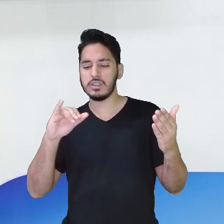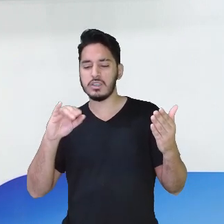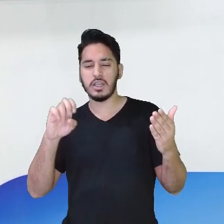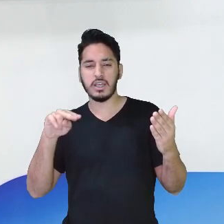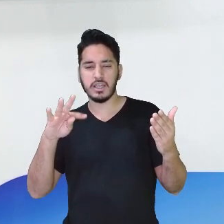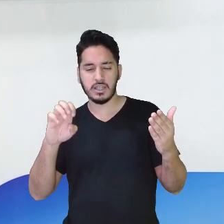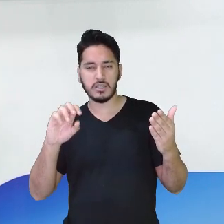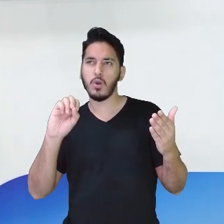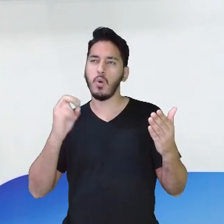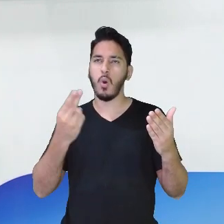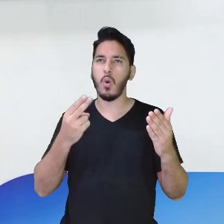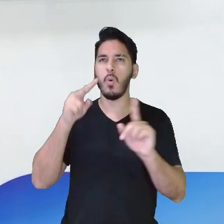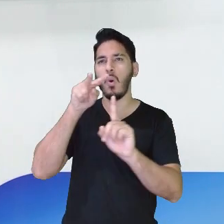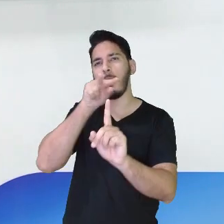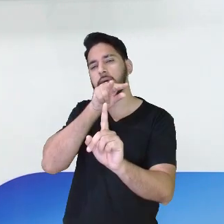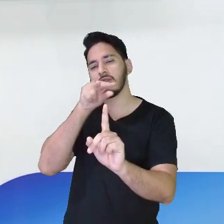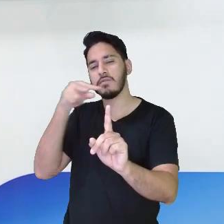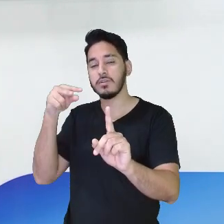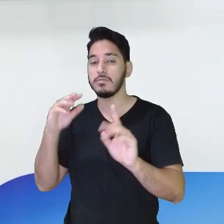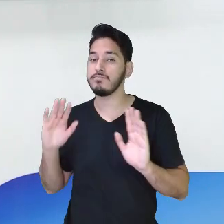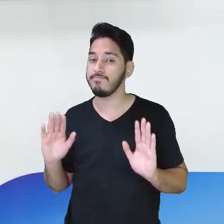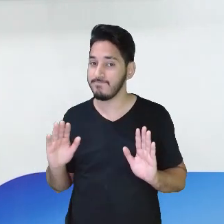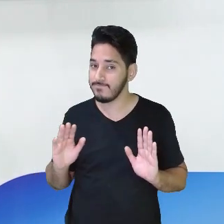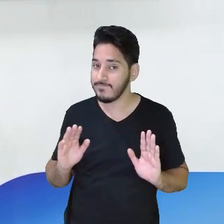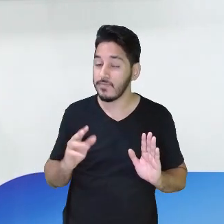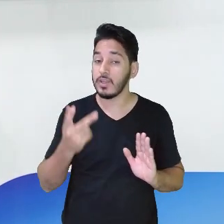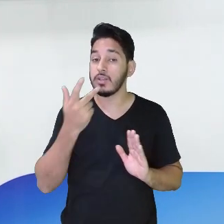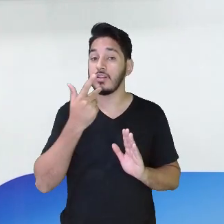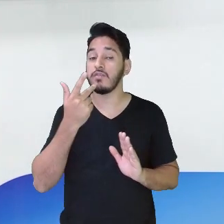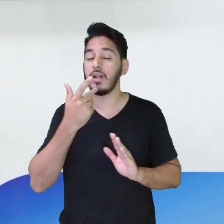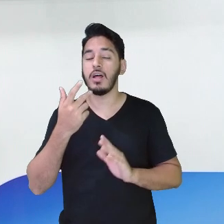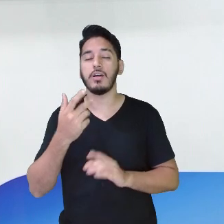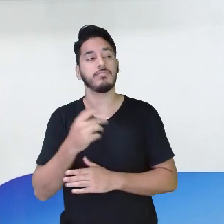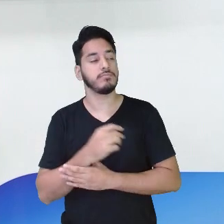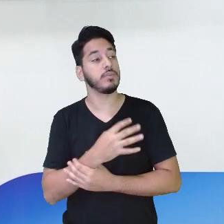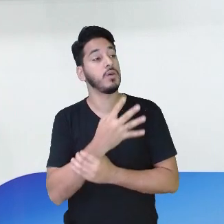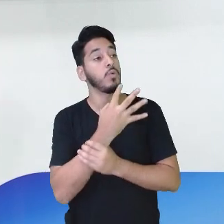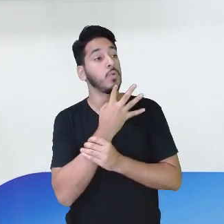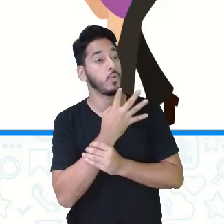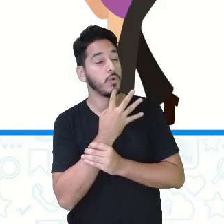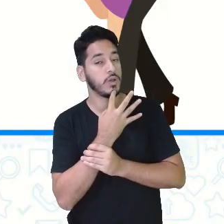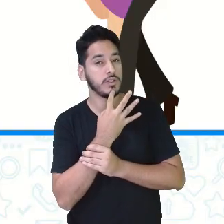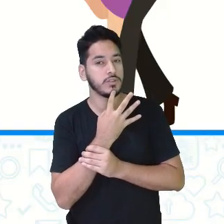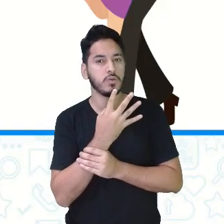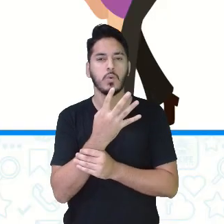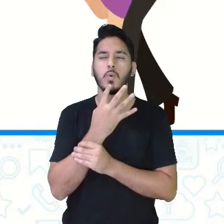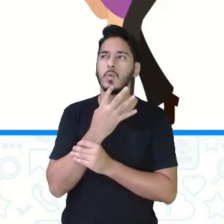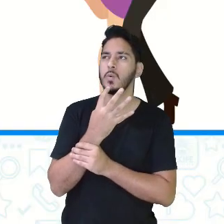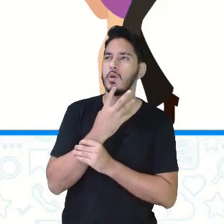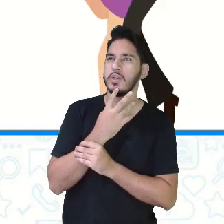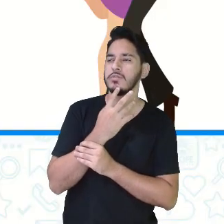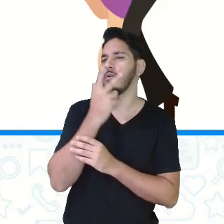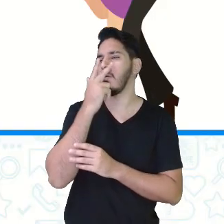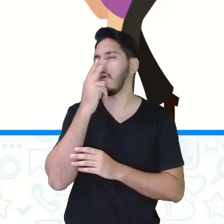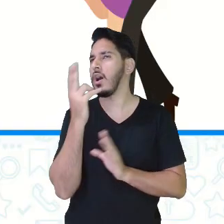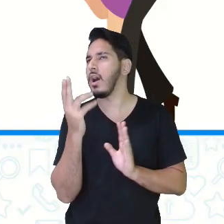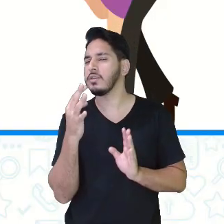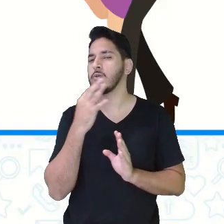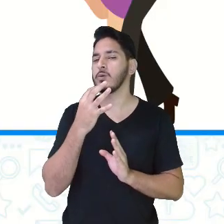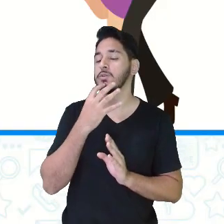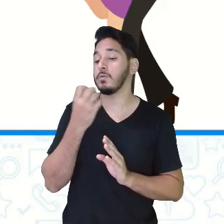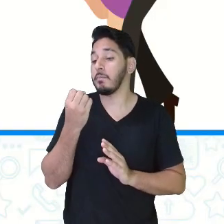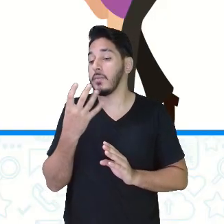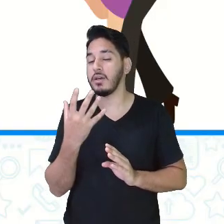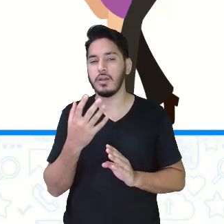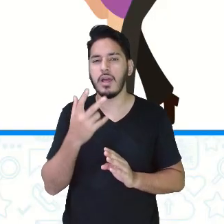narrador observador. Mas presta atenção, quando ele diz conheço, e ainda diz assim, eu conheço bem, eu acho, particularmente, que